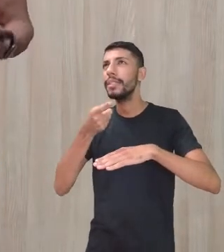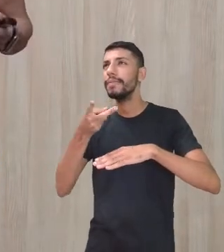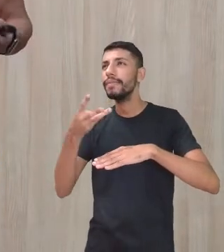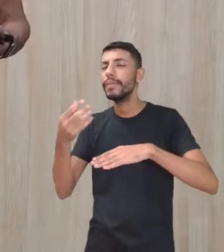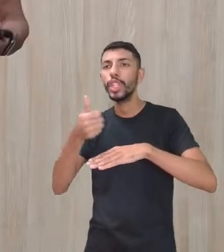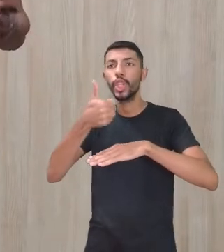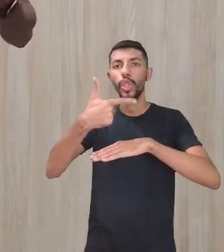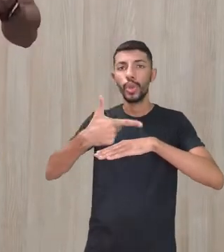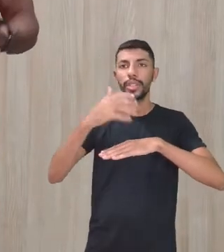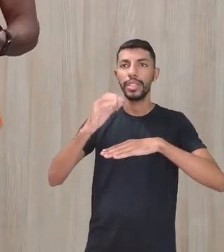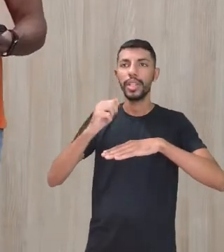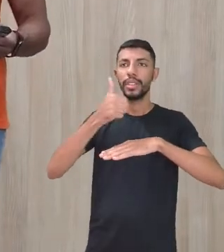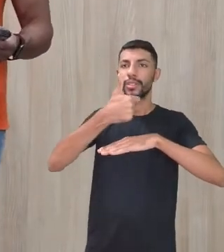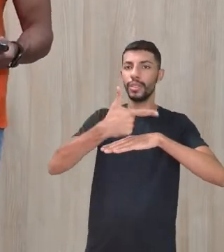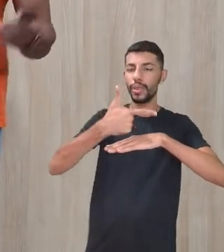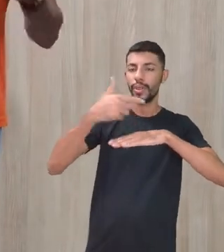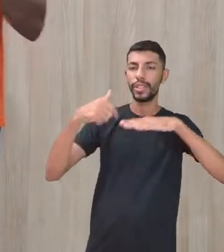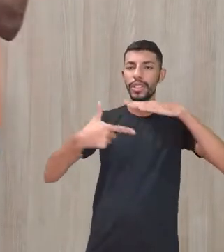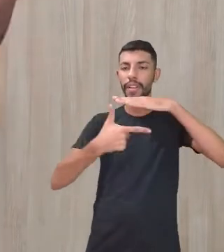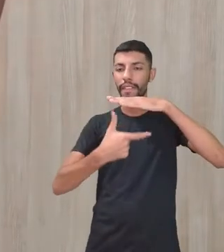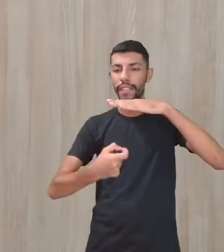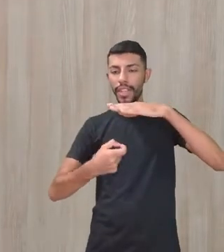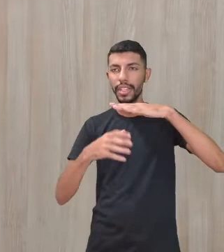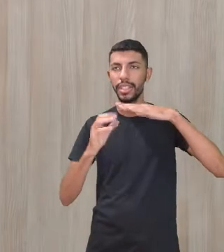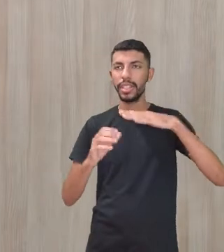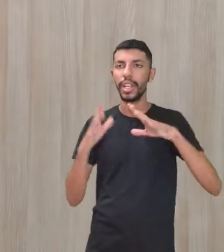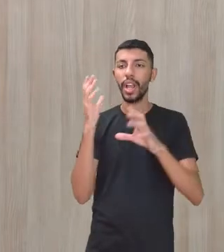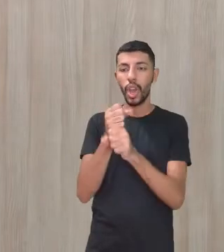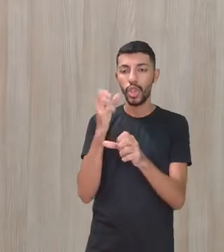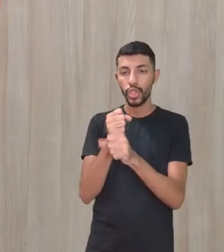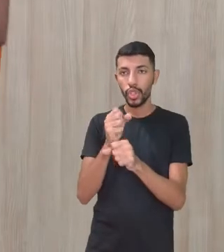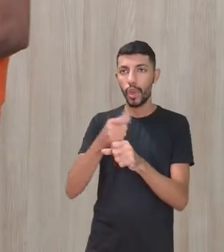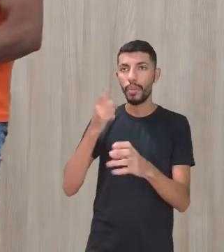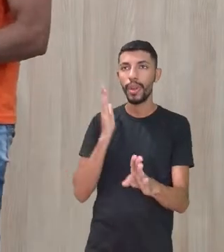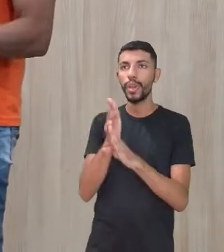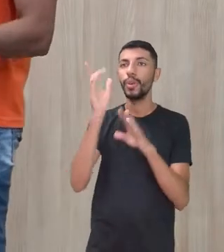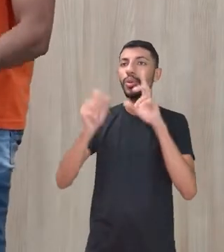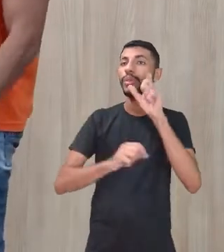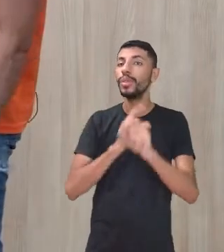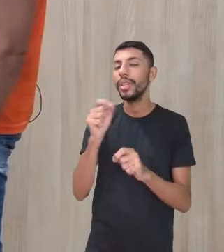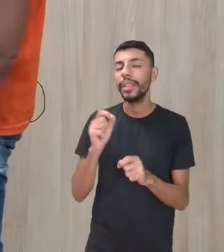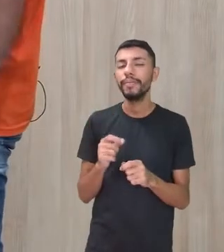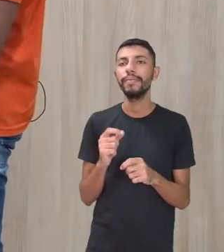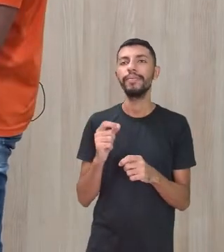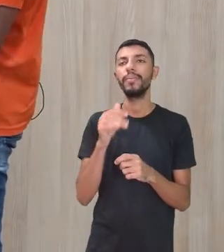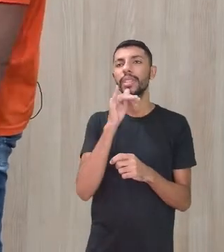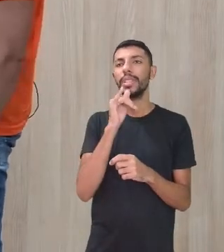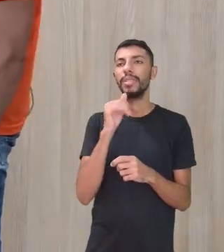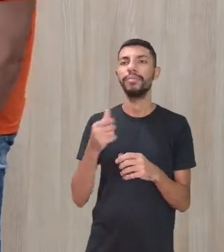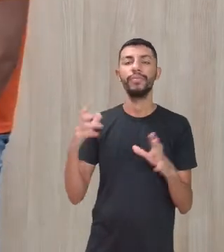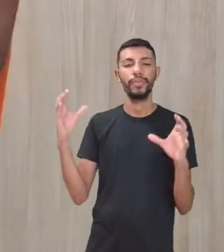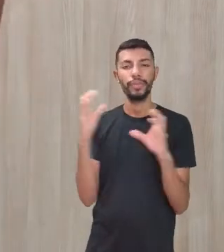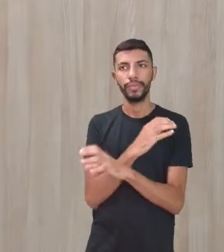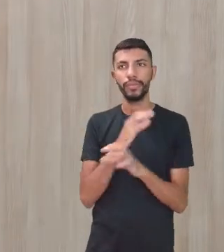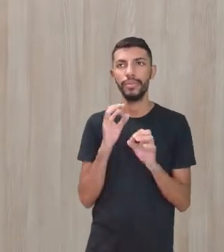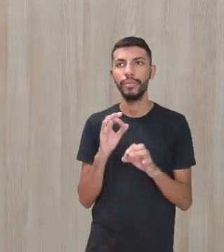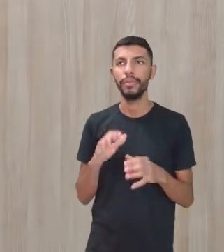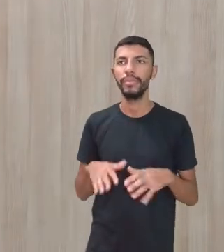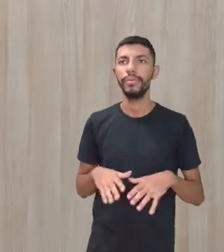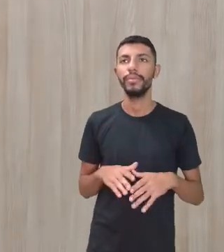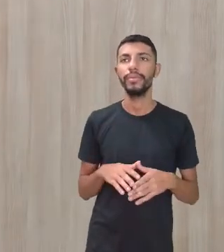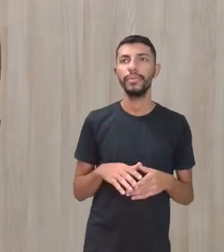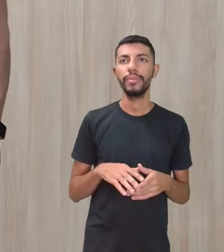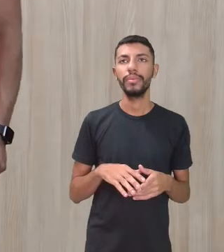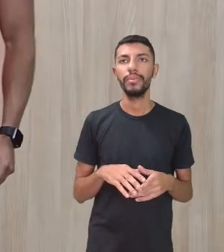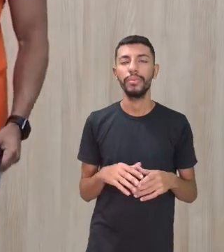8/20 com 12/20. Quando eu somo, eu encontro a barra aí inteira, certo?